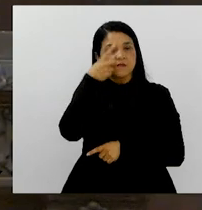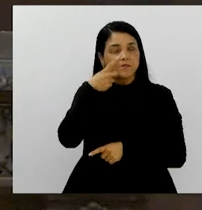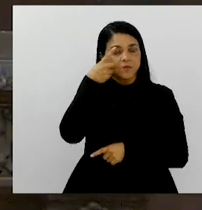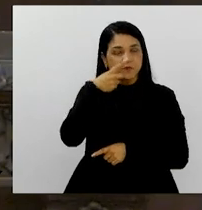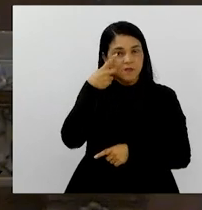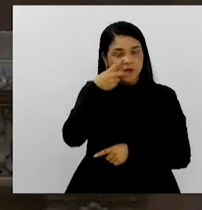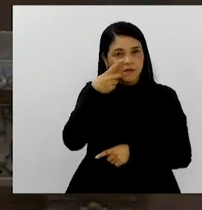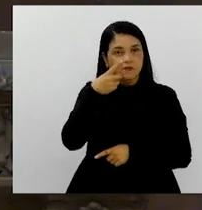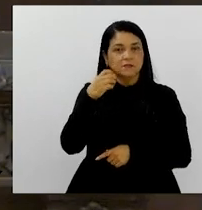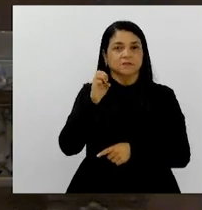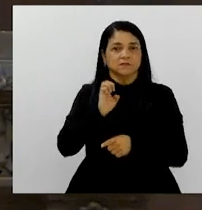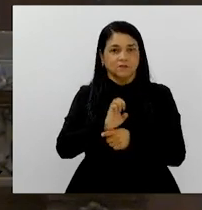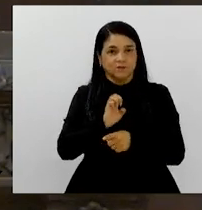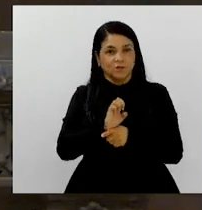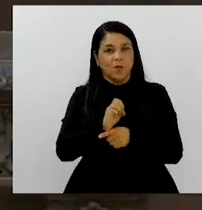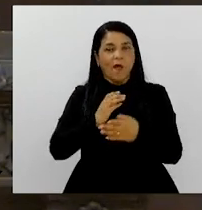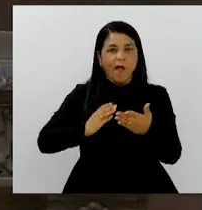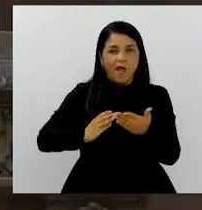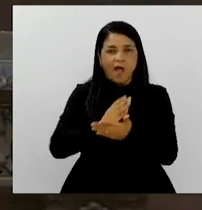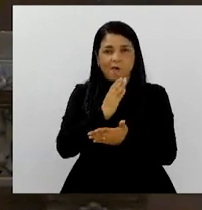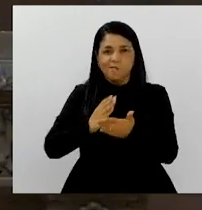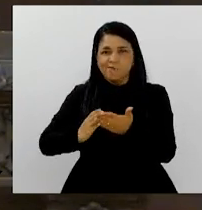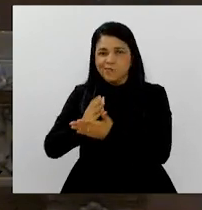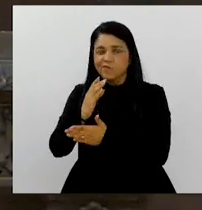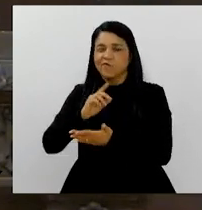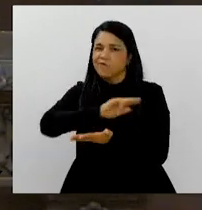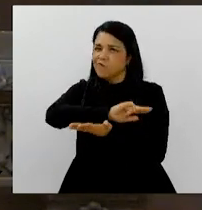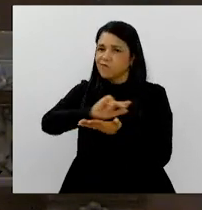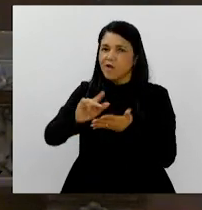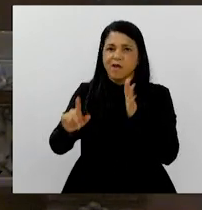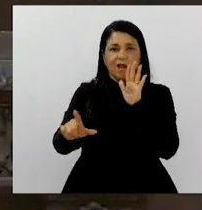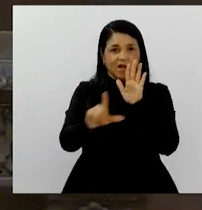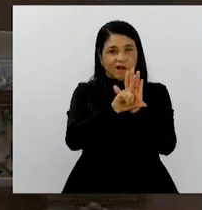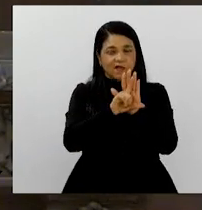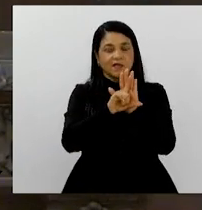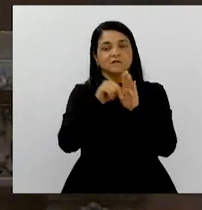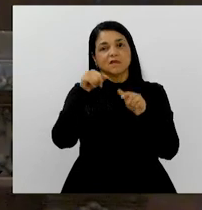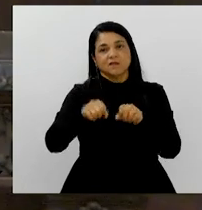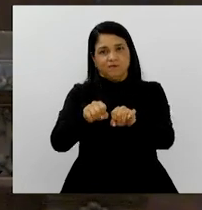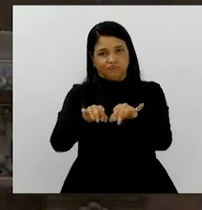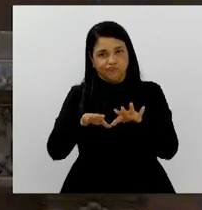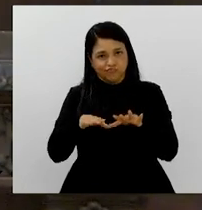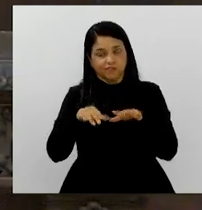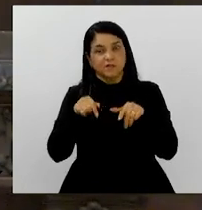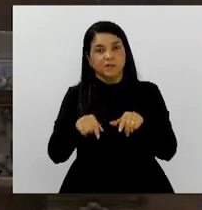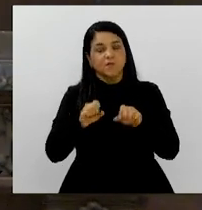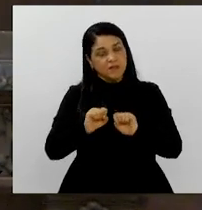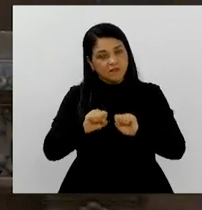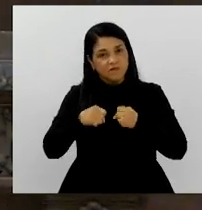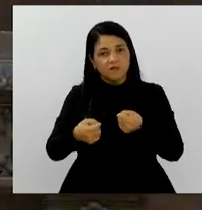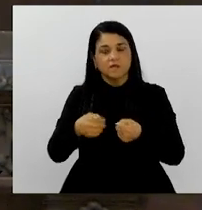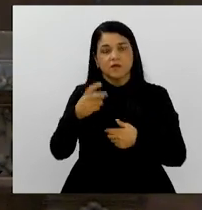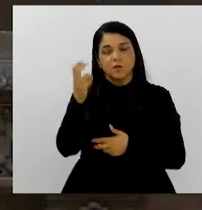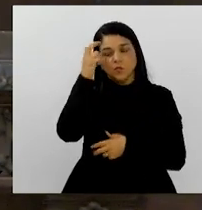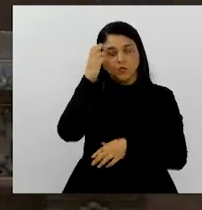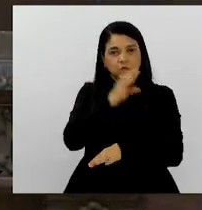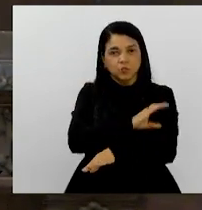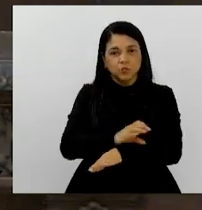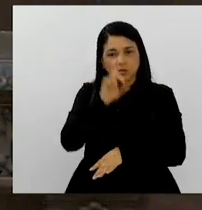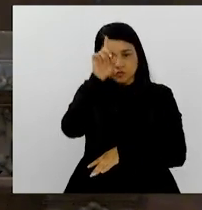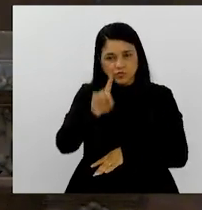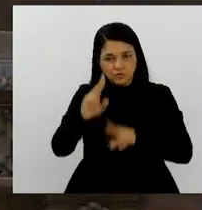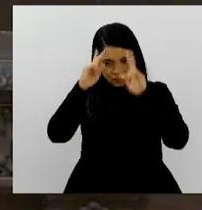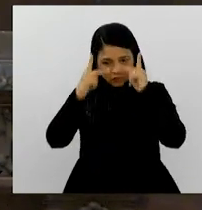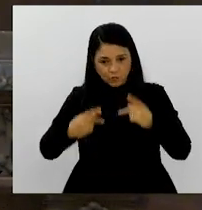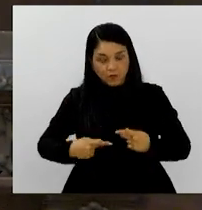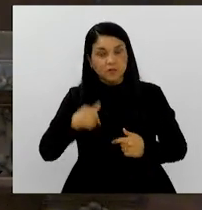que aprovou dezenas de leis nesse parlamento para defender a cultura, os direitos humanos, as mulheres e